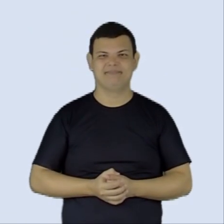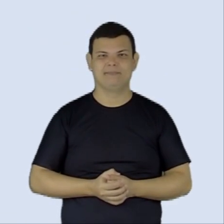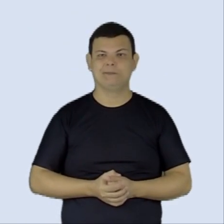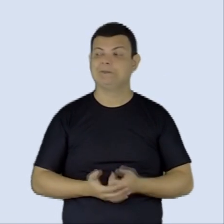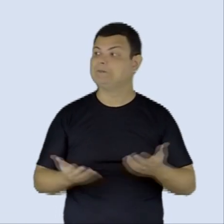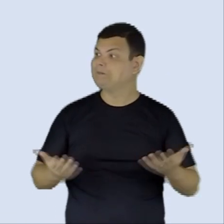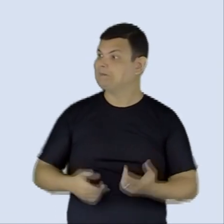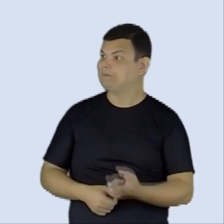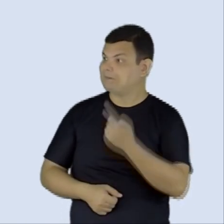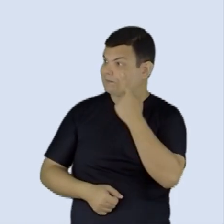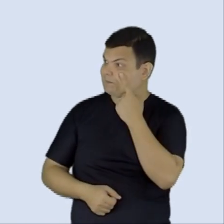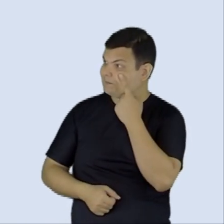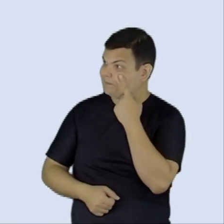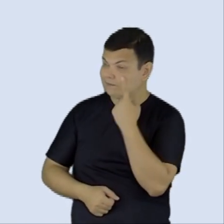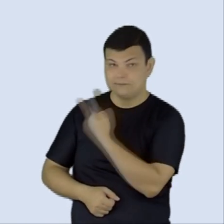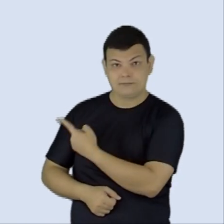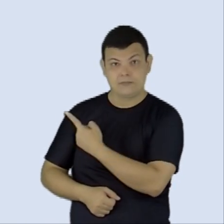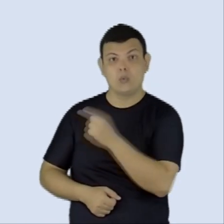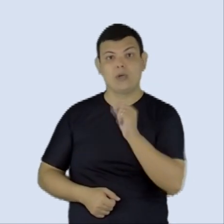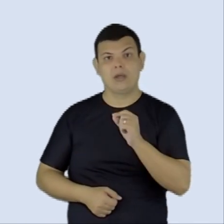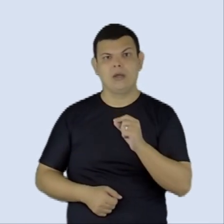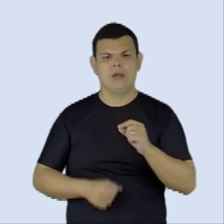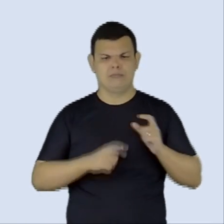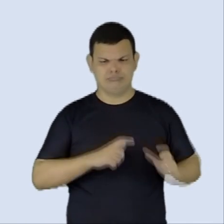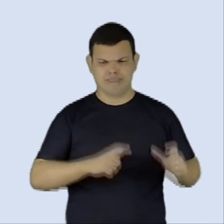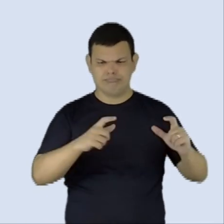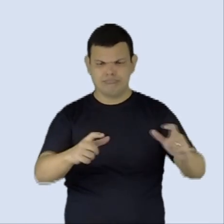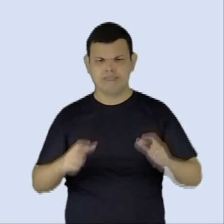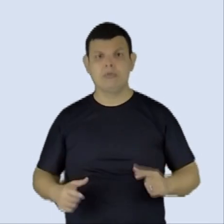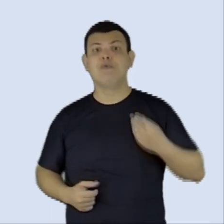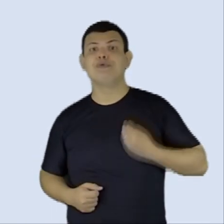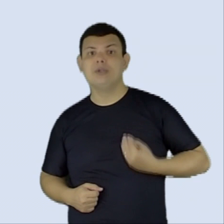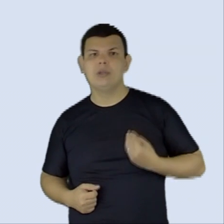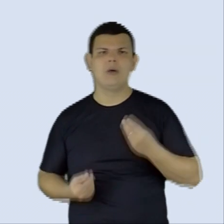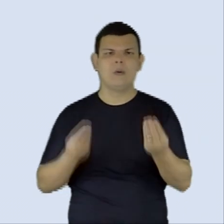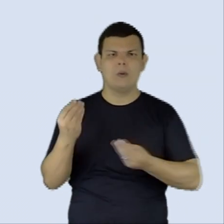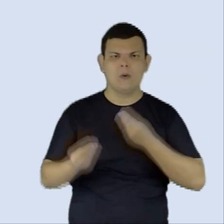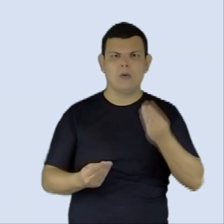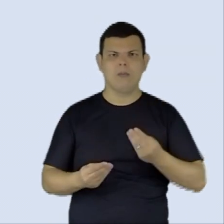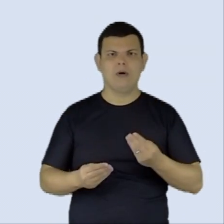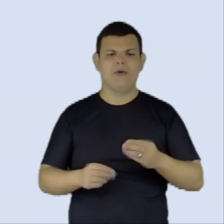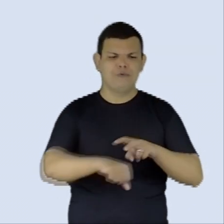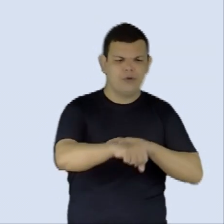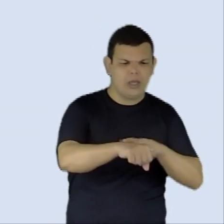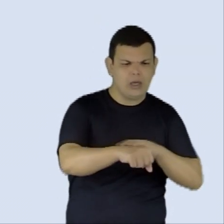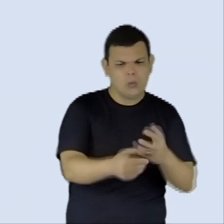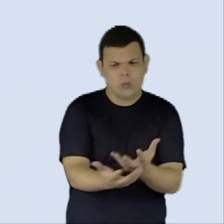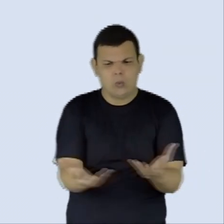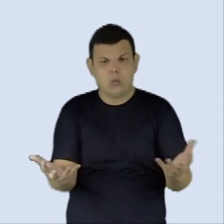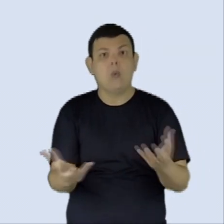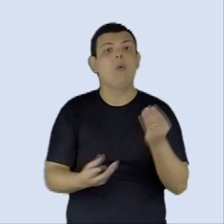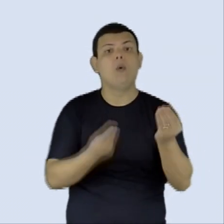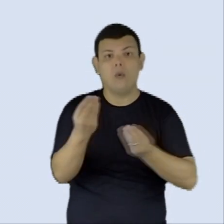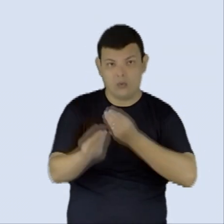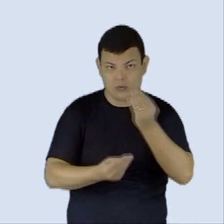observar agora um pouquinho sobre os biomas. O que são os biomas? São as características vegetais. A gente vai falar da